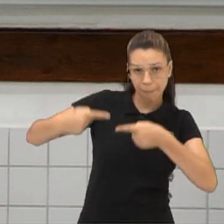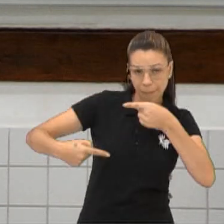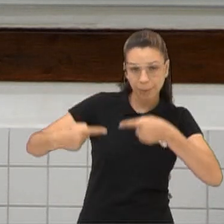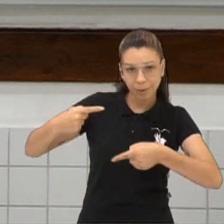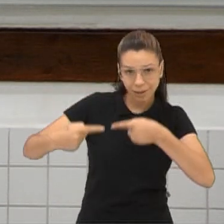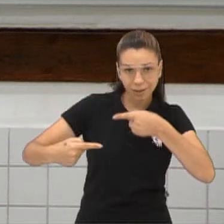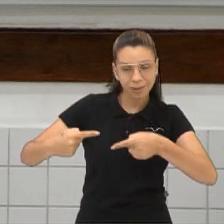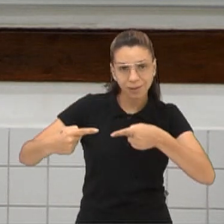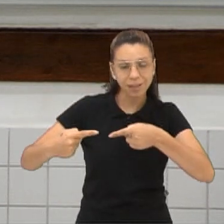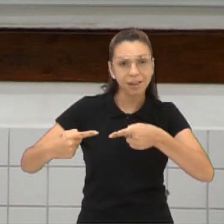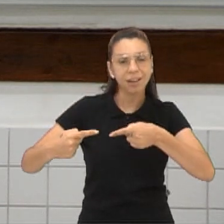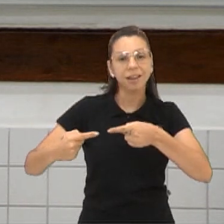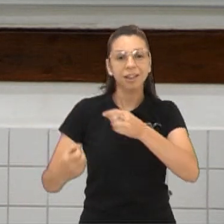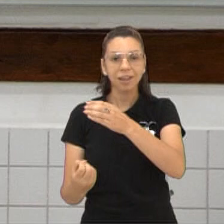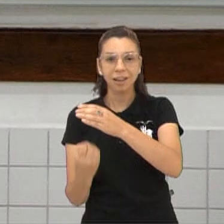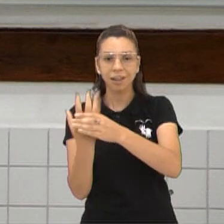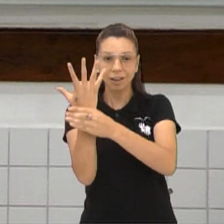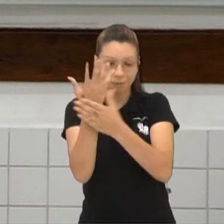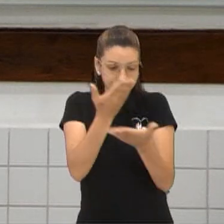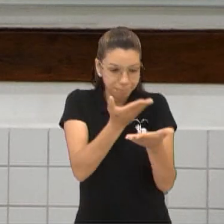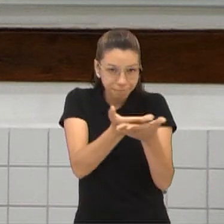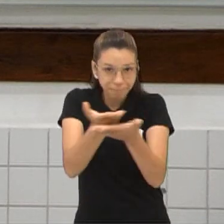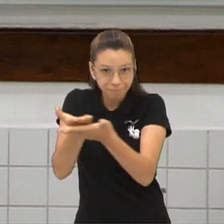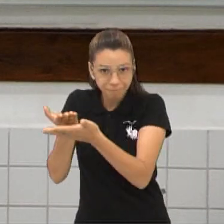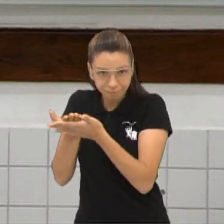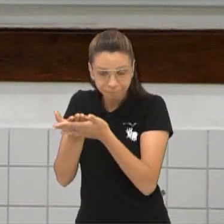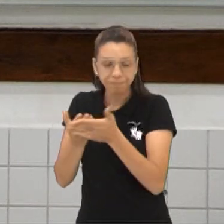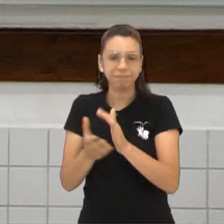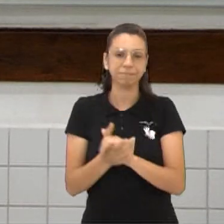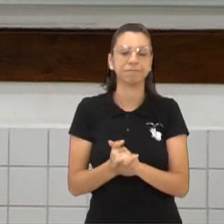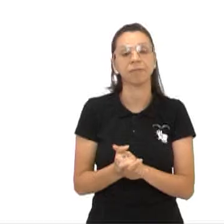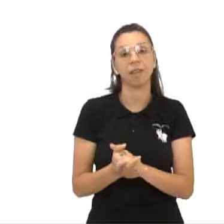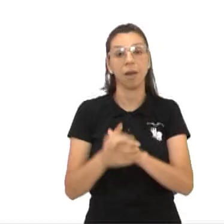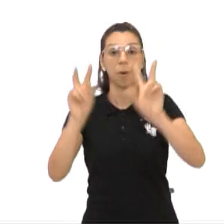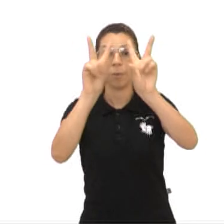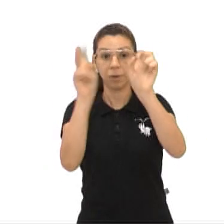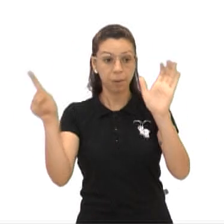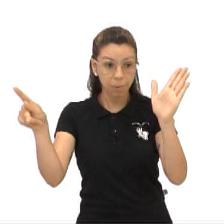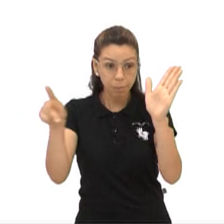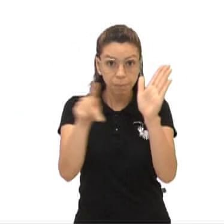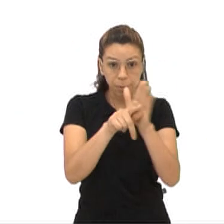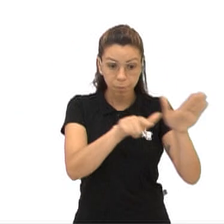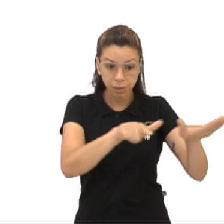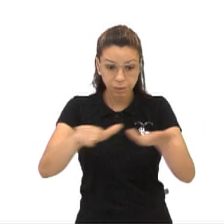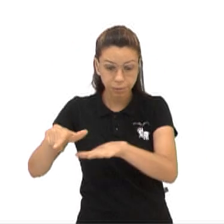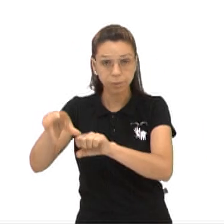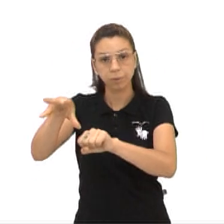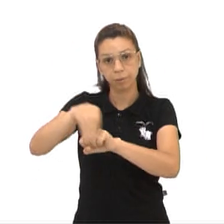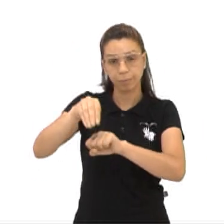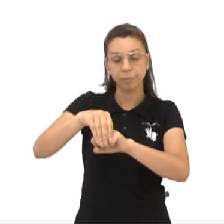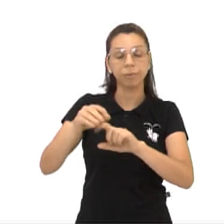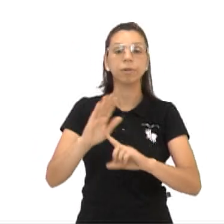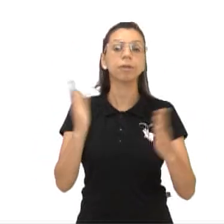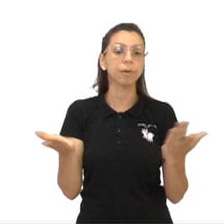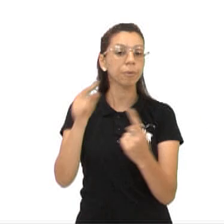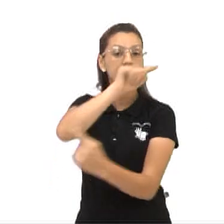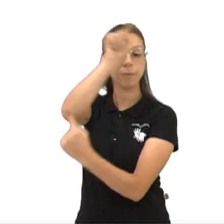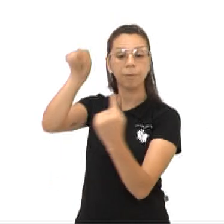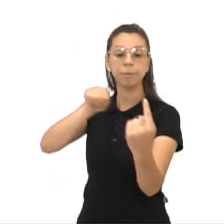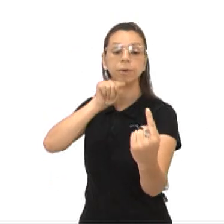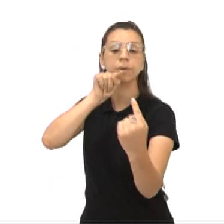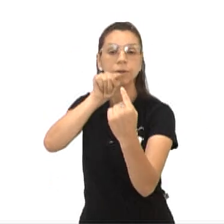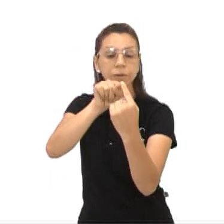tema especialmente preparado para esta Semana do Conhecimento. Os objetivos da nossa aula de hoje, então, são